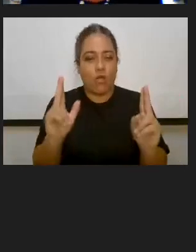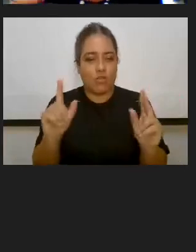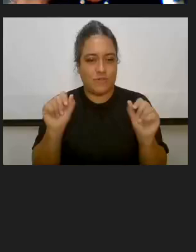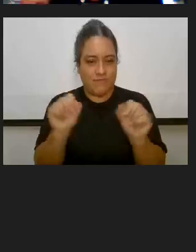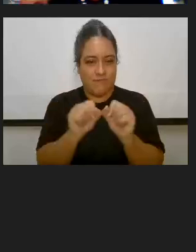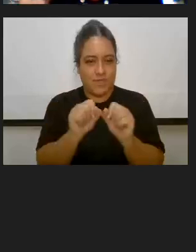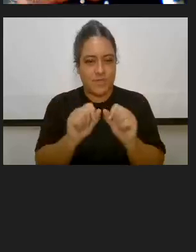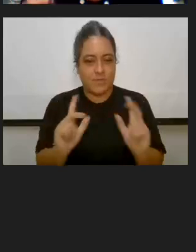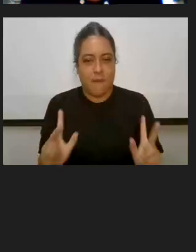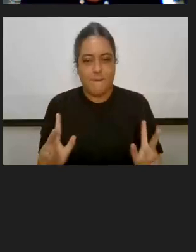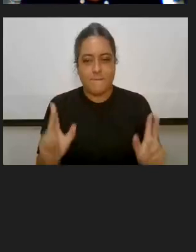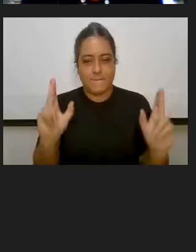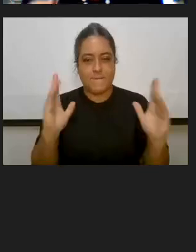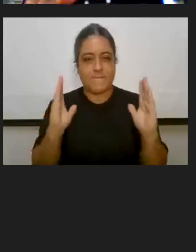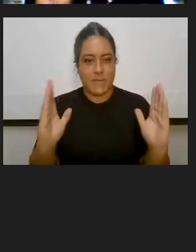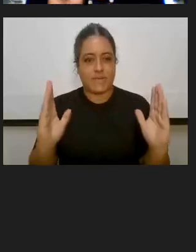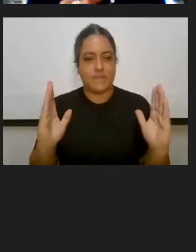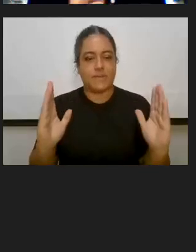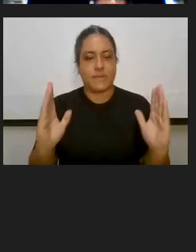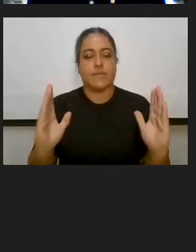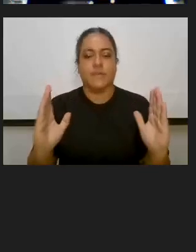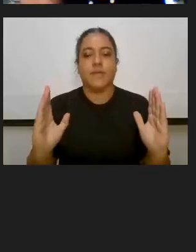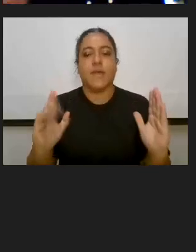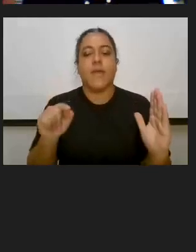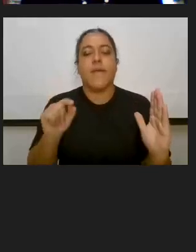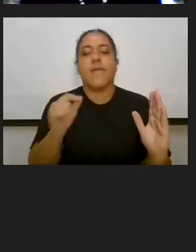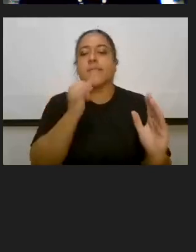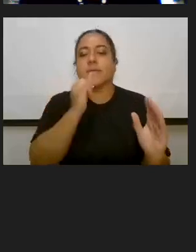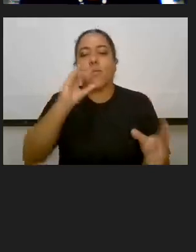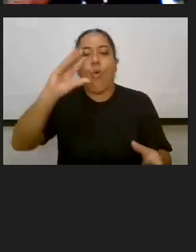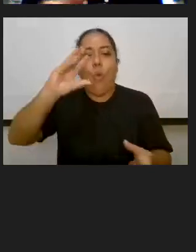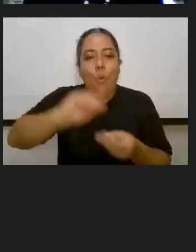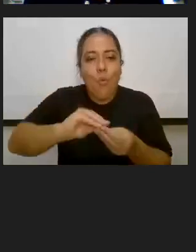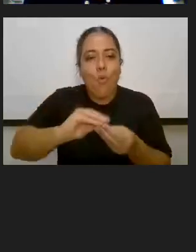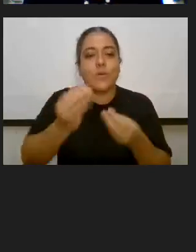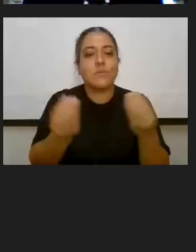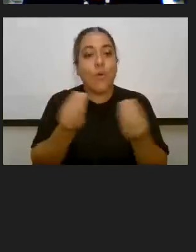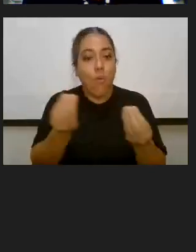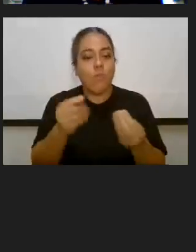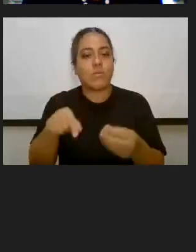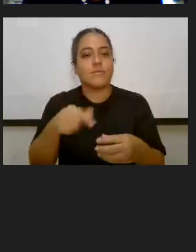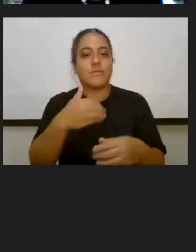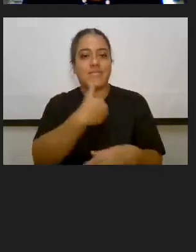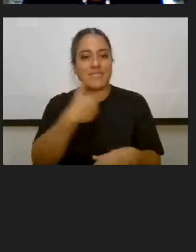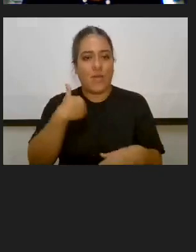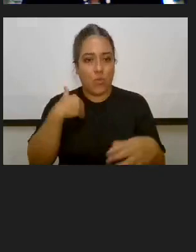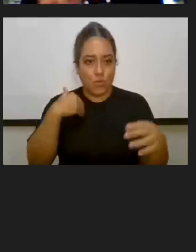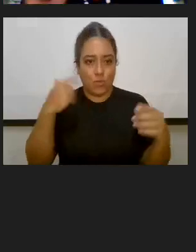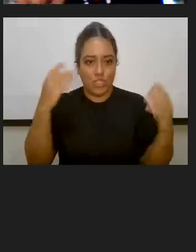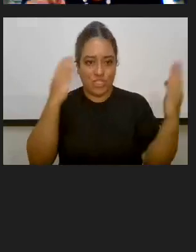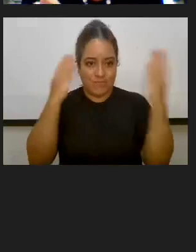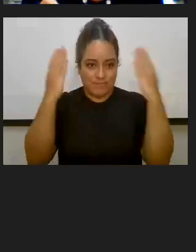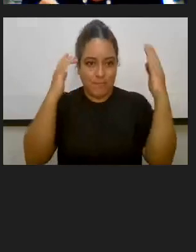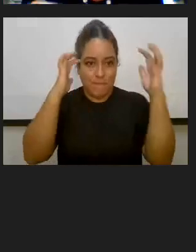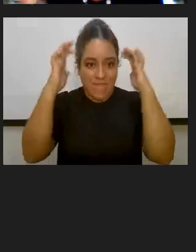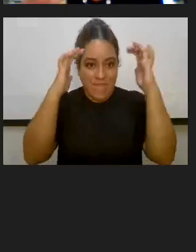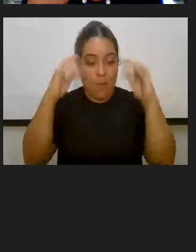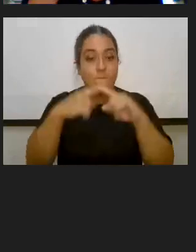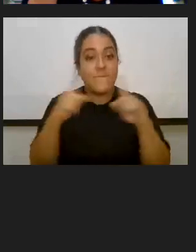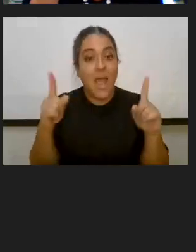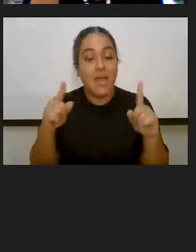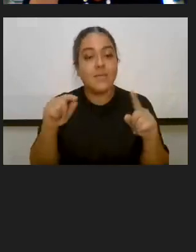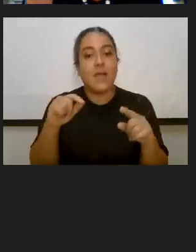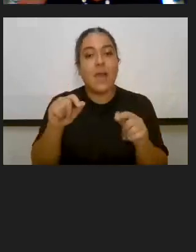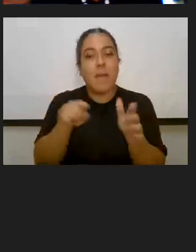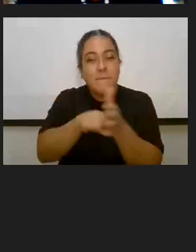um recorte muito pequeno em relação à saúde mental, certo? Mas a pesquisa como um todo